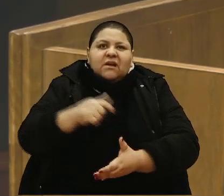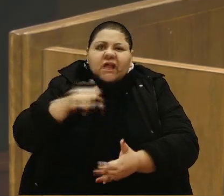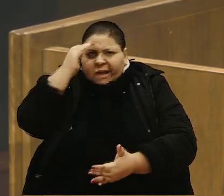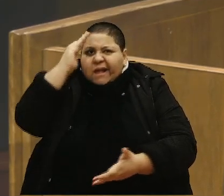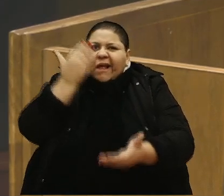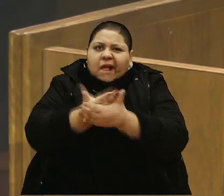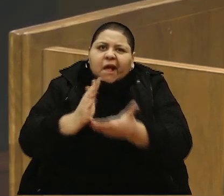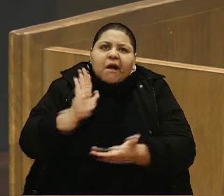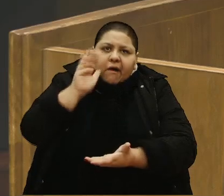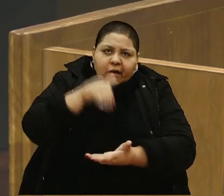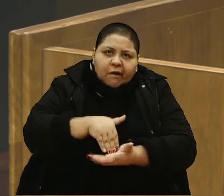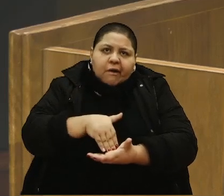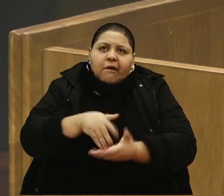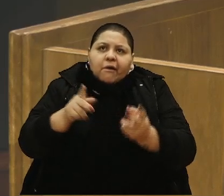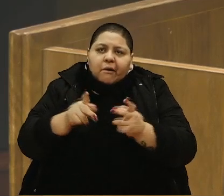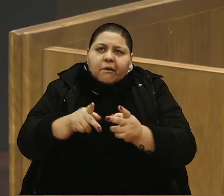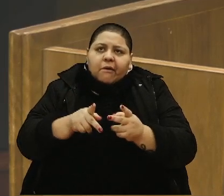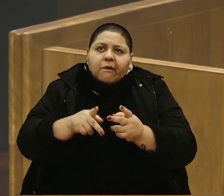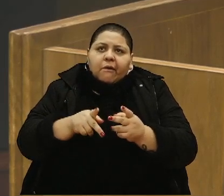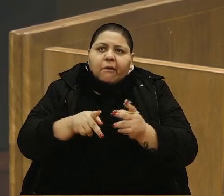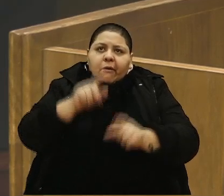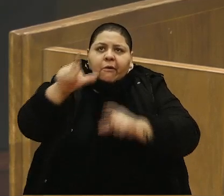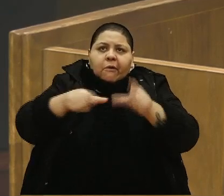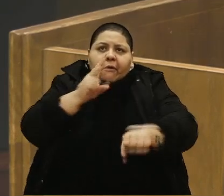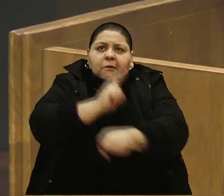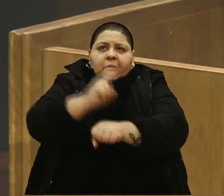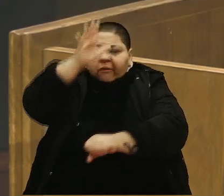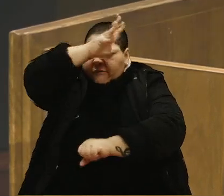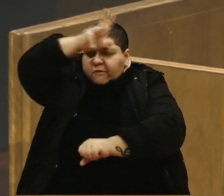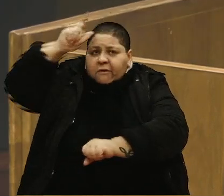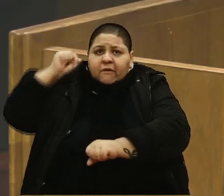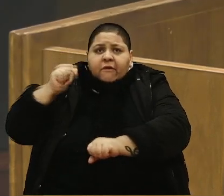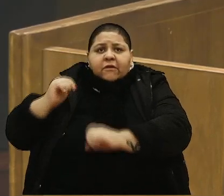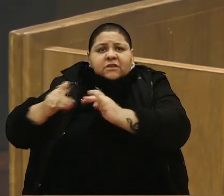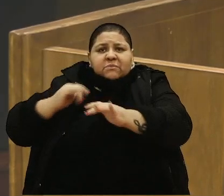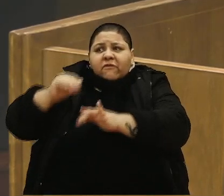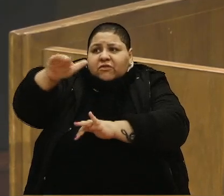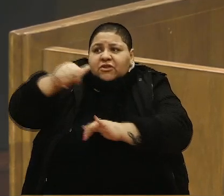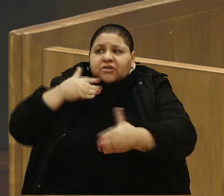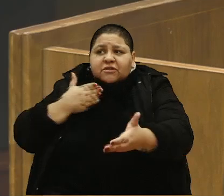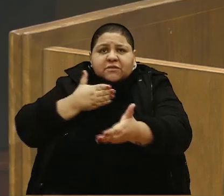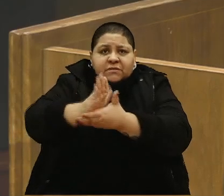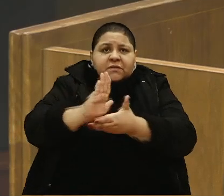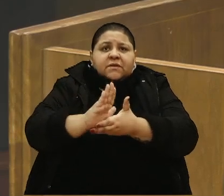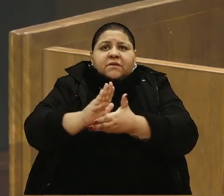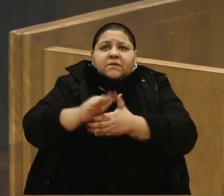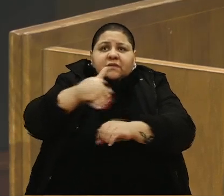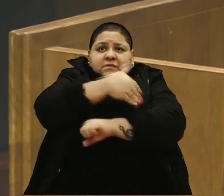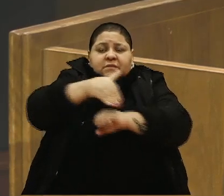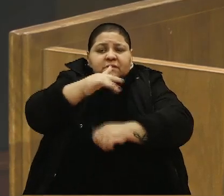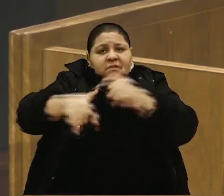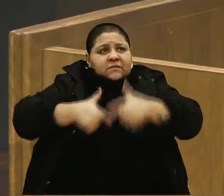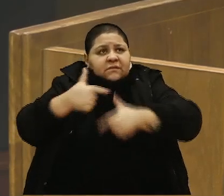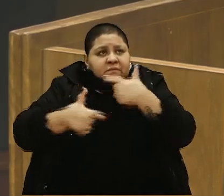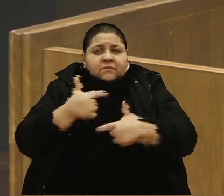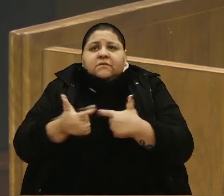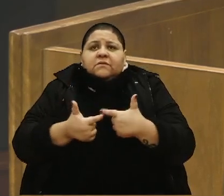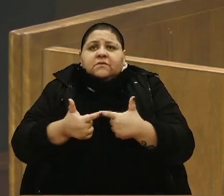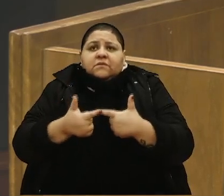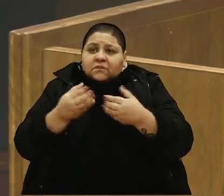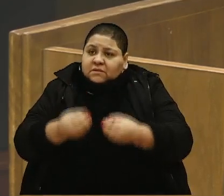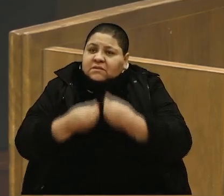que o mínimo que o pessoal da Guarda Municipal deve fazer é se coçar, chamar os aprovados, botar mais gente na rua e trabalhar cada vez mais e